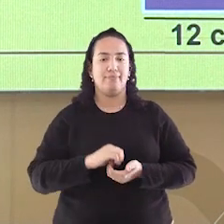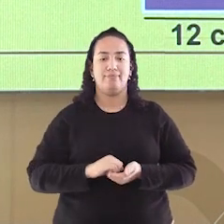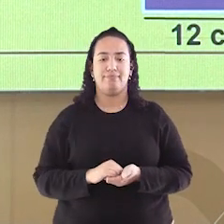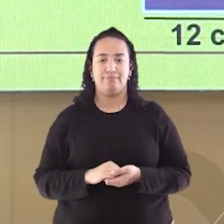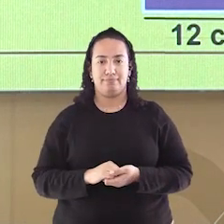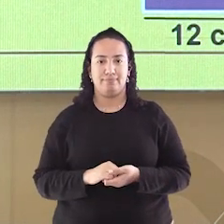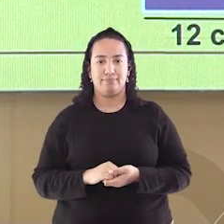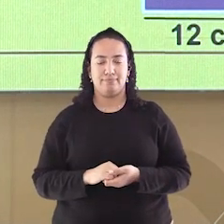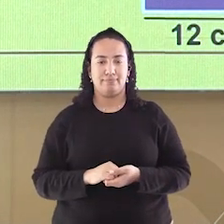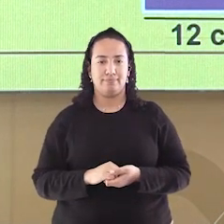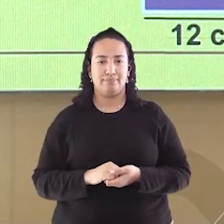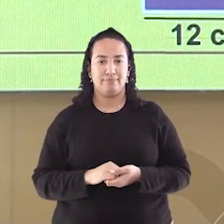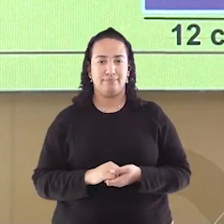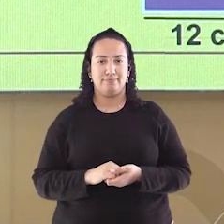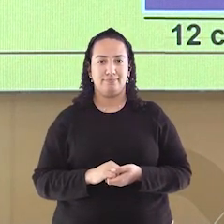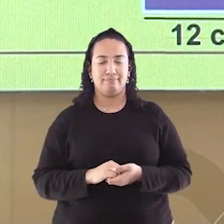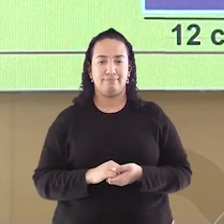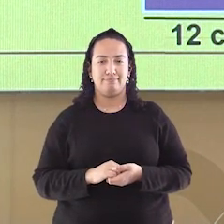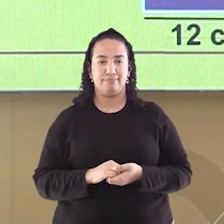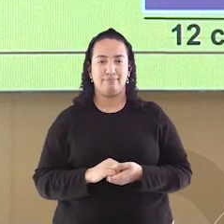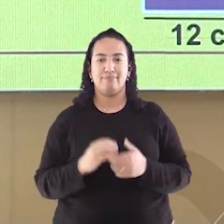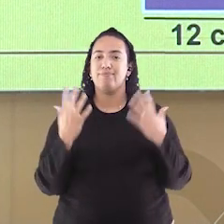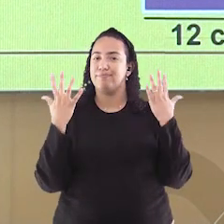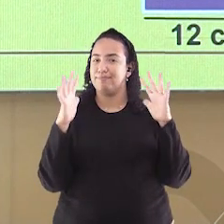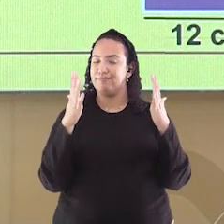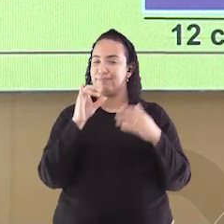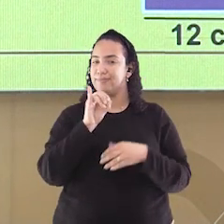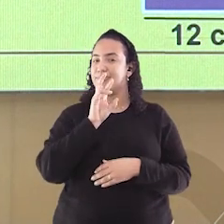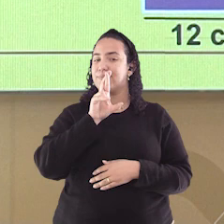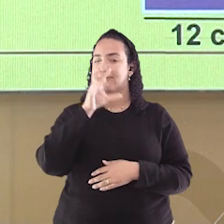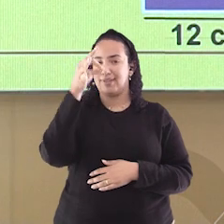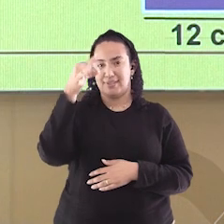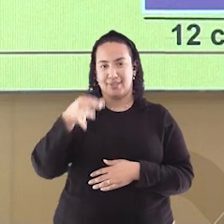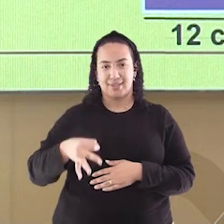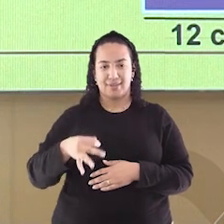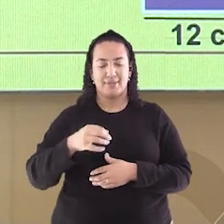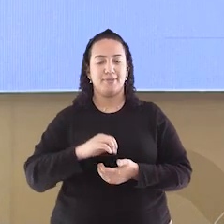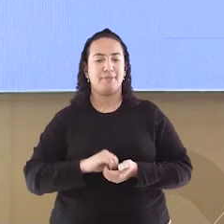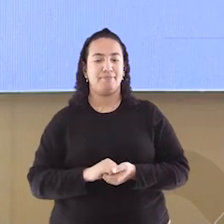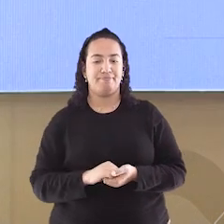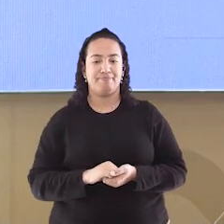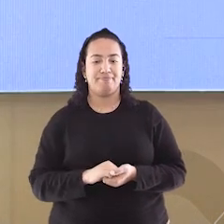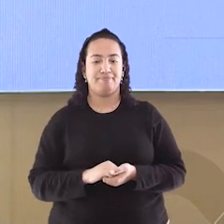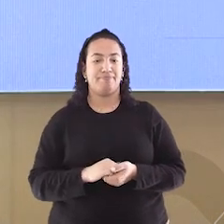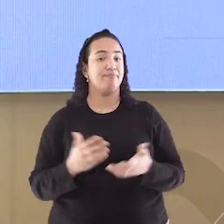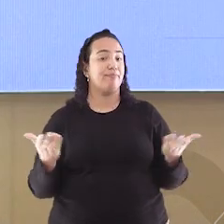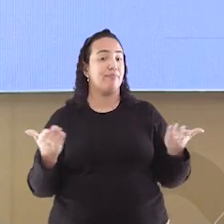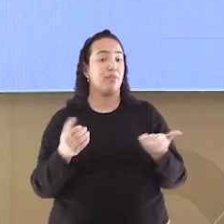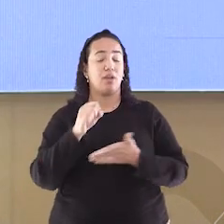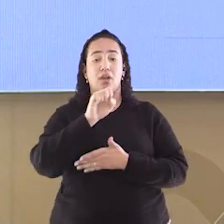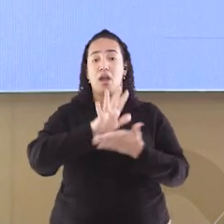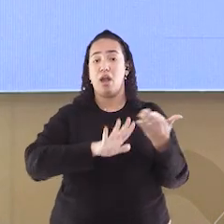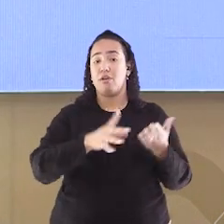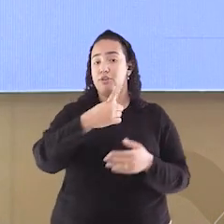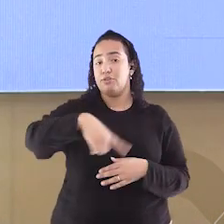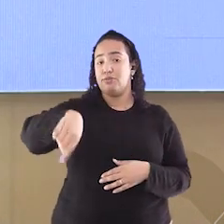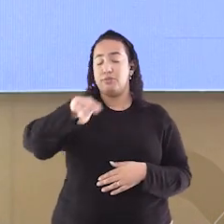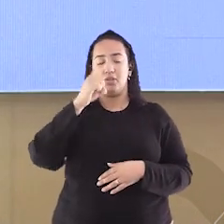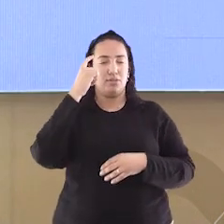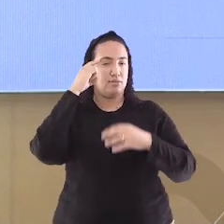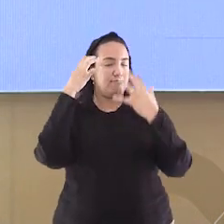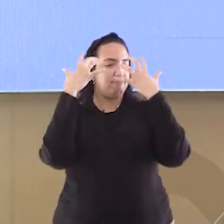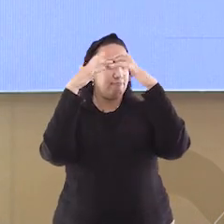centímetros cúbicos. Parabéns para quem acertou. Agora eu vou passar uma atividade de